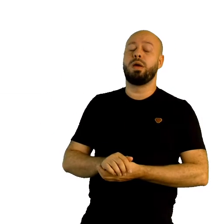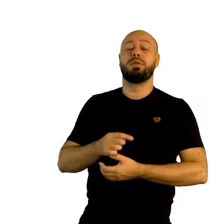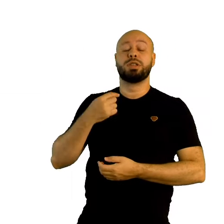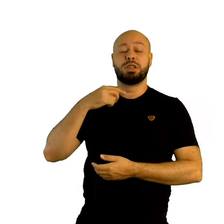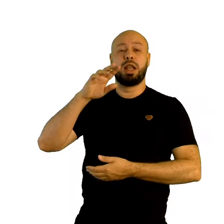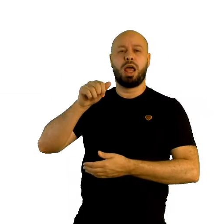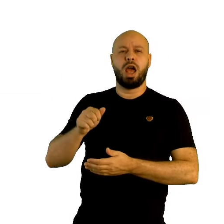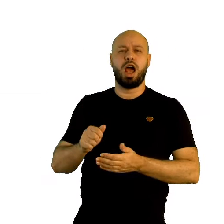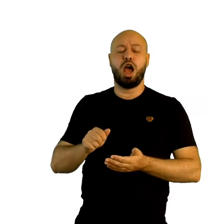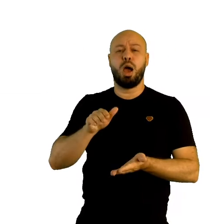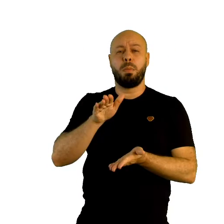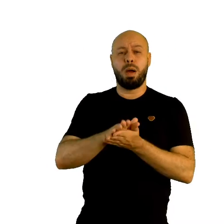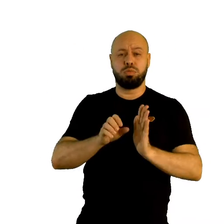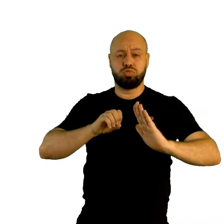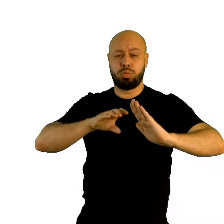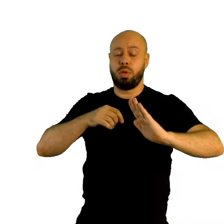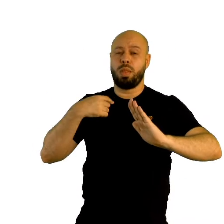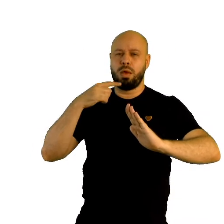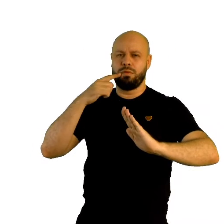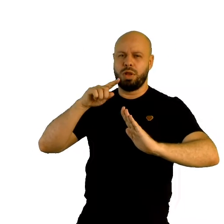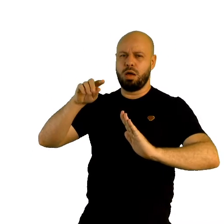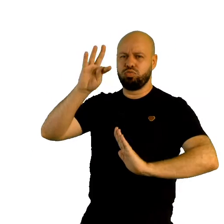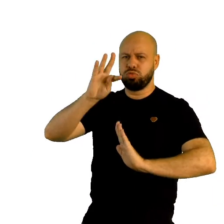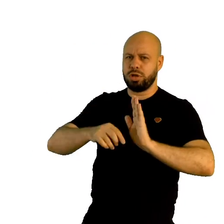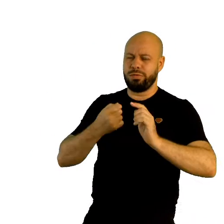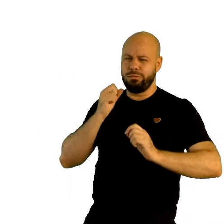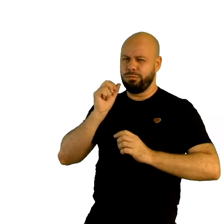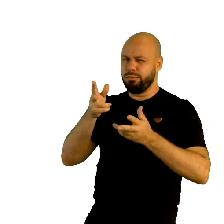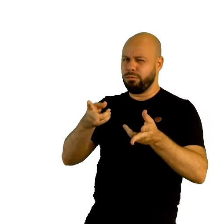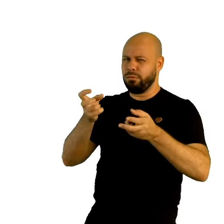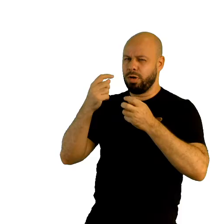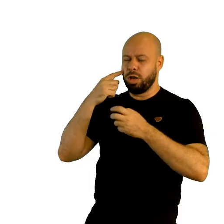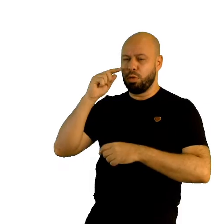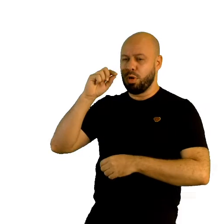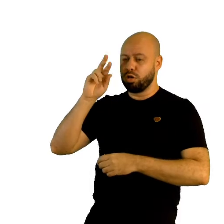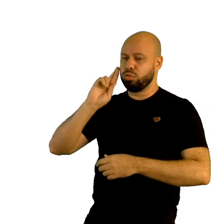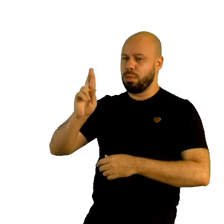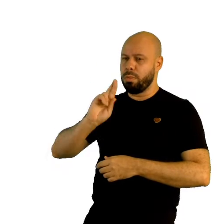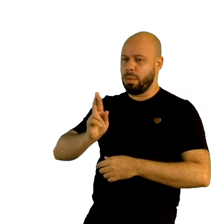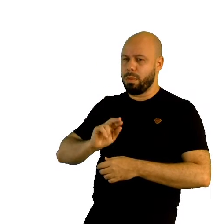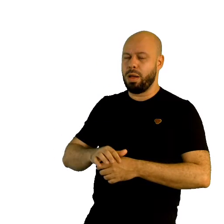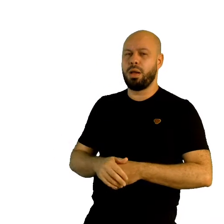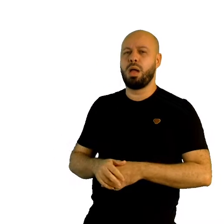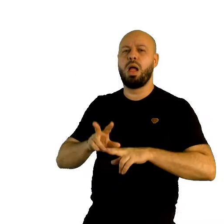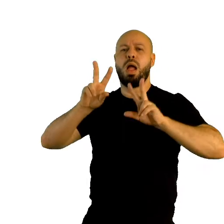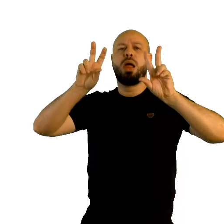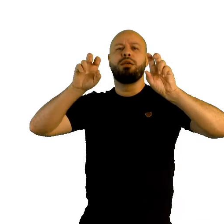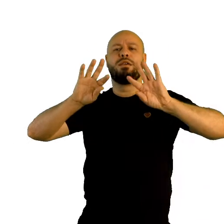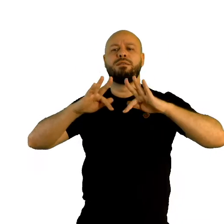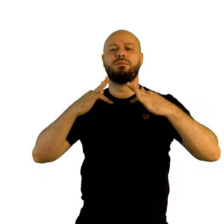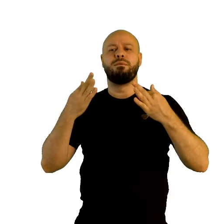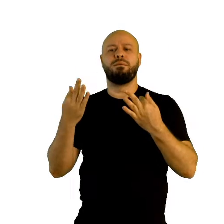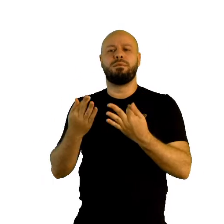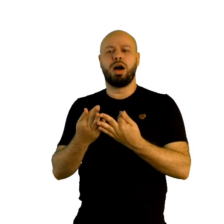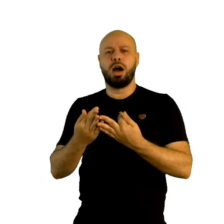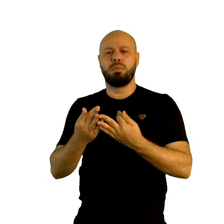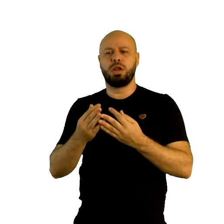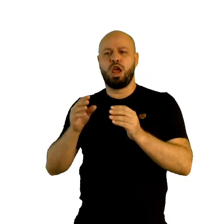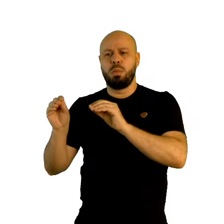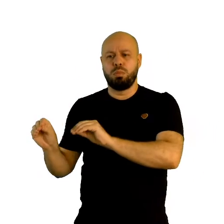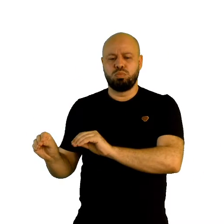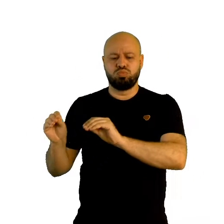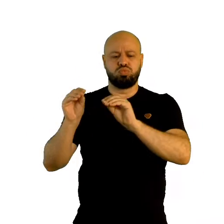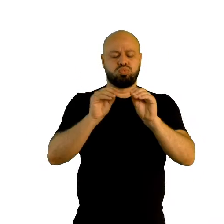e responda as seguintes questões. Tem como título, famílias trocaram a cidade